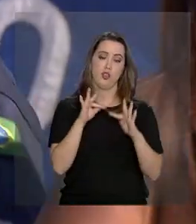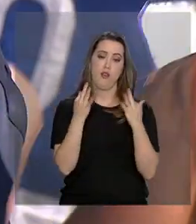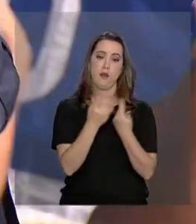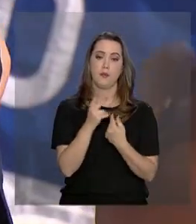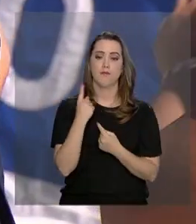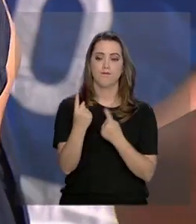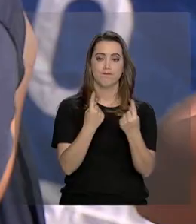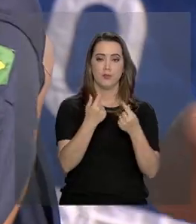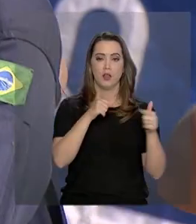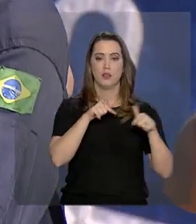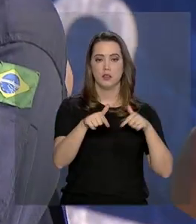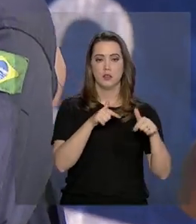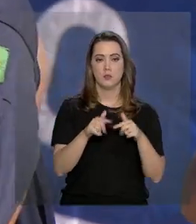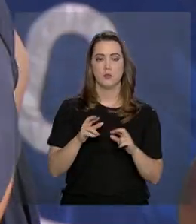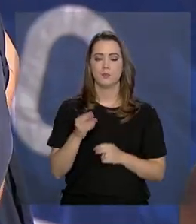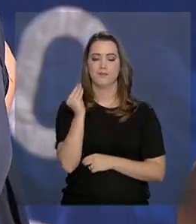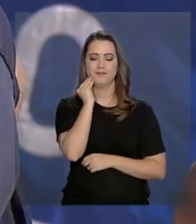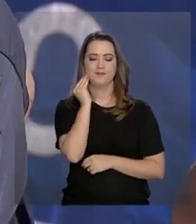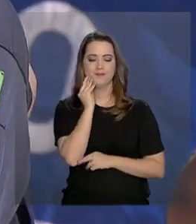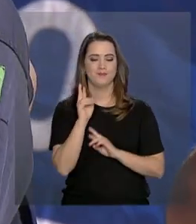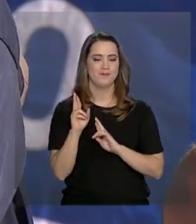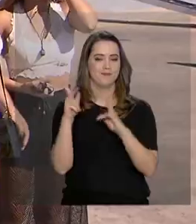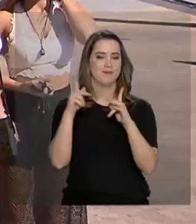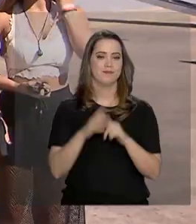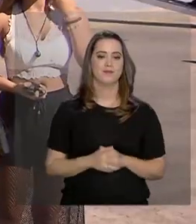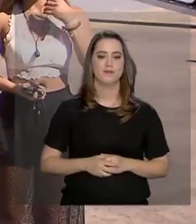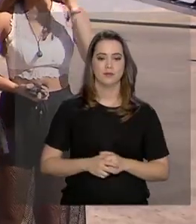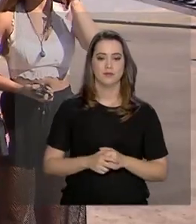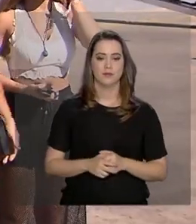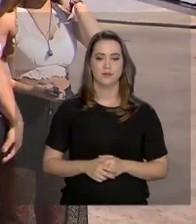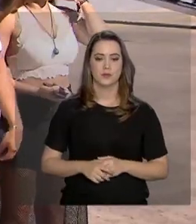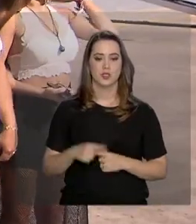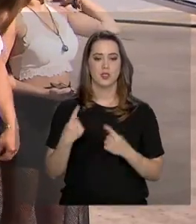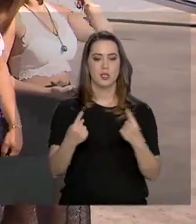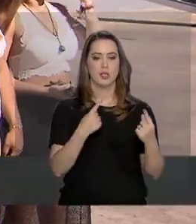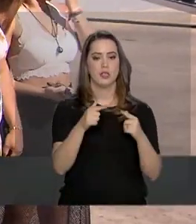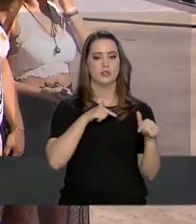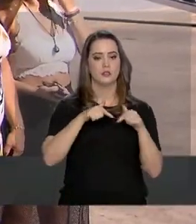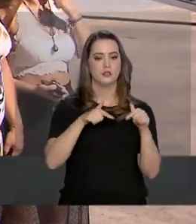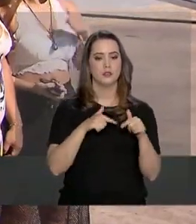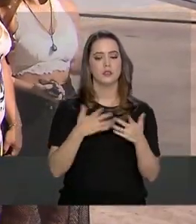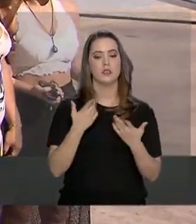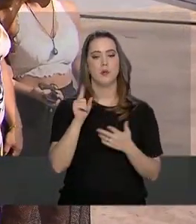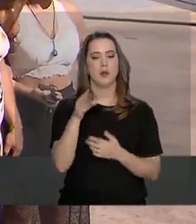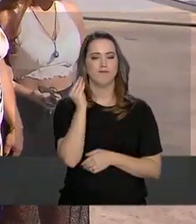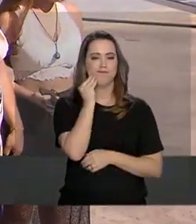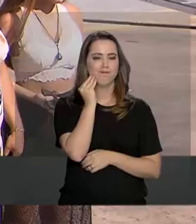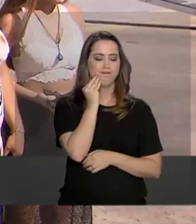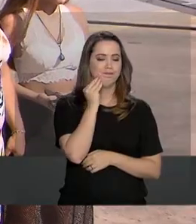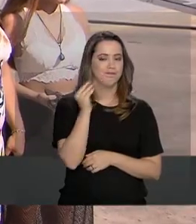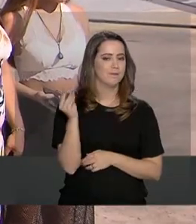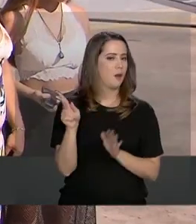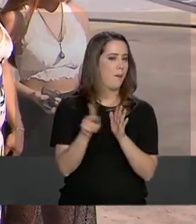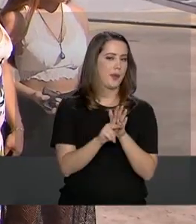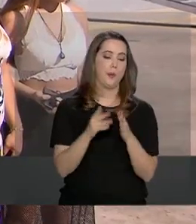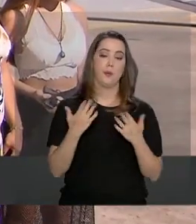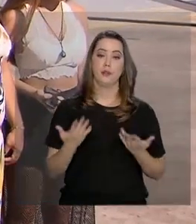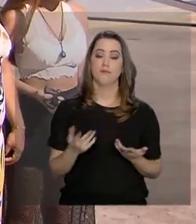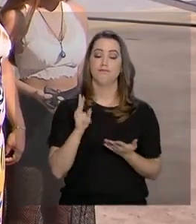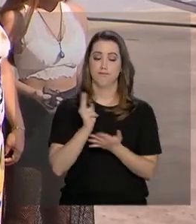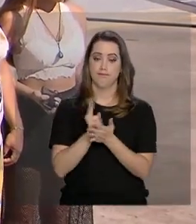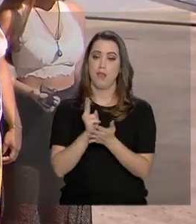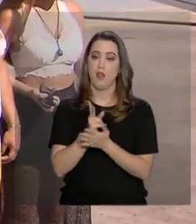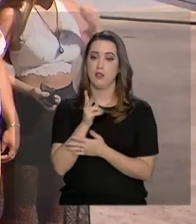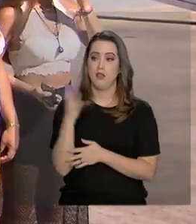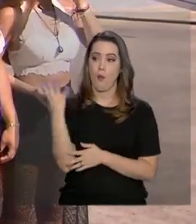que cada missão é uma experiência diferente. Cada missão ela tem uma característica própria. Apesar de